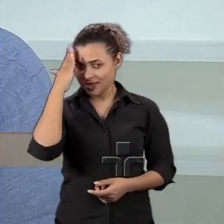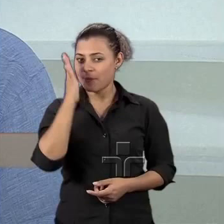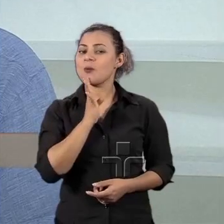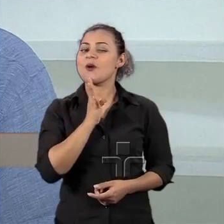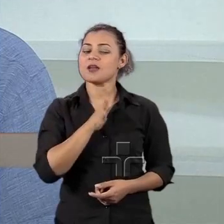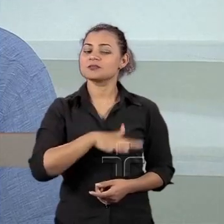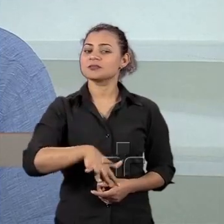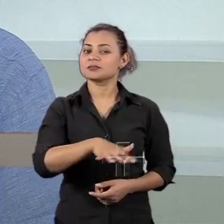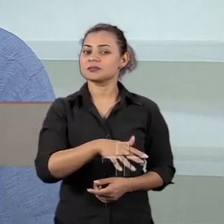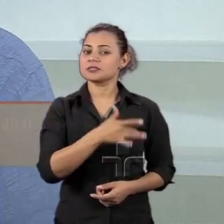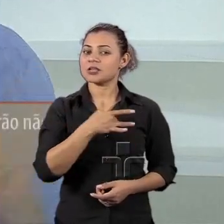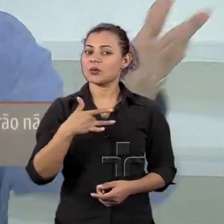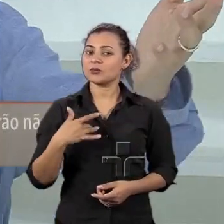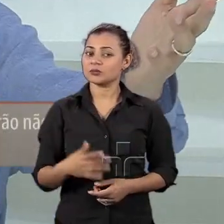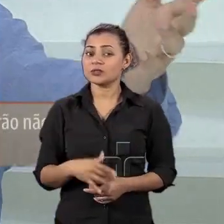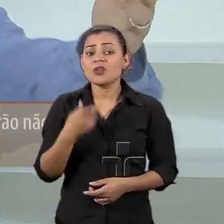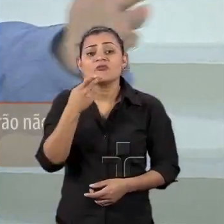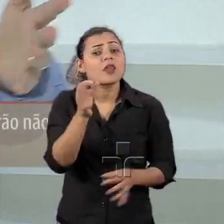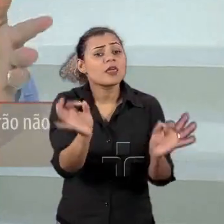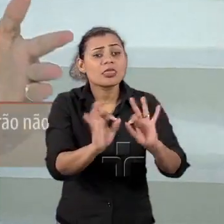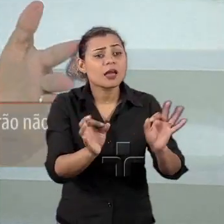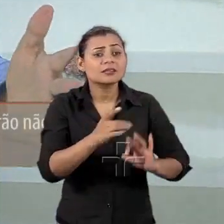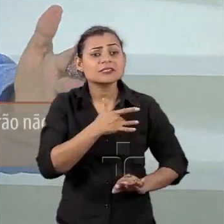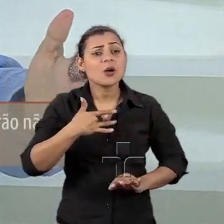falou 2 vezes de saúde e não falei nenhuma, está 2-0.